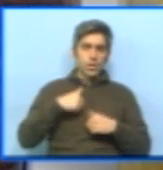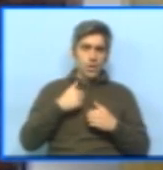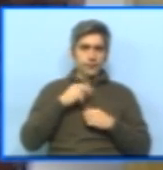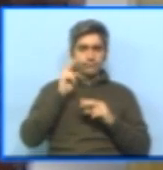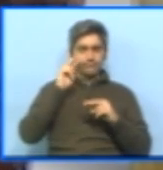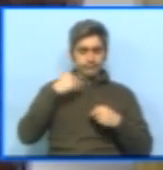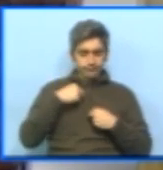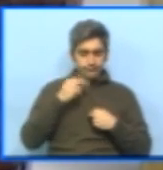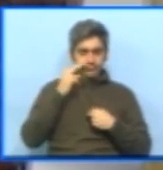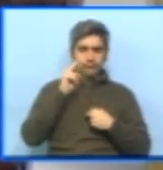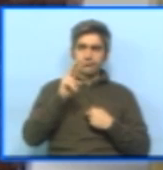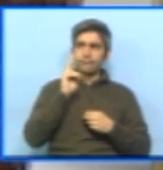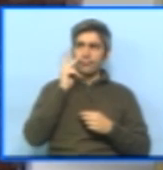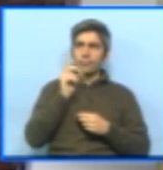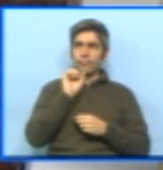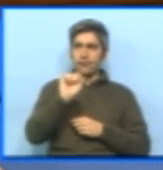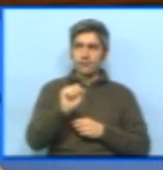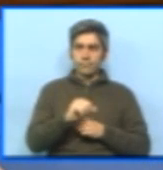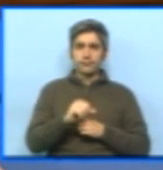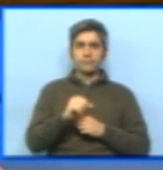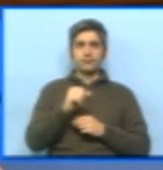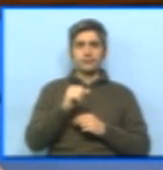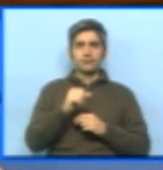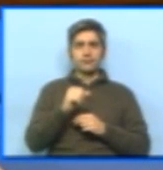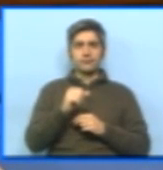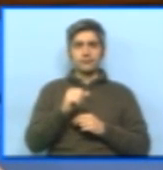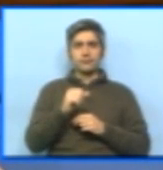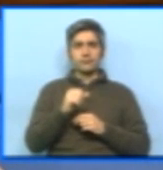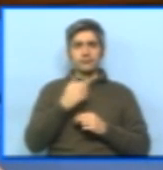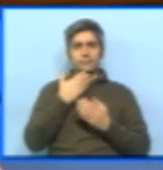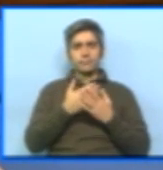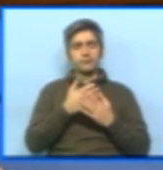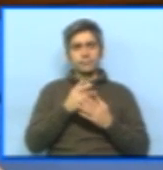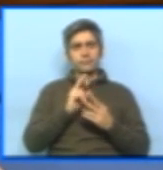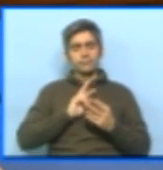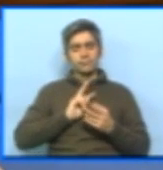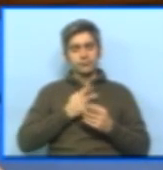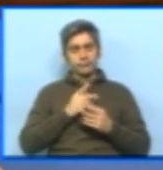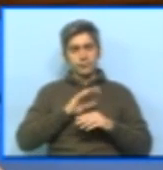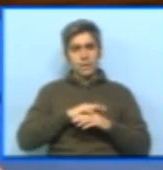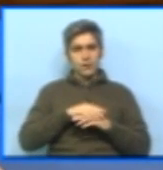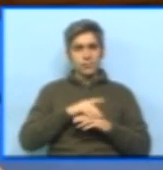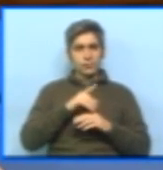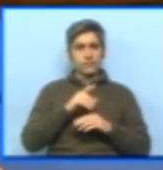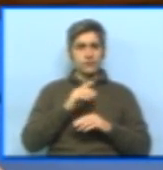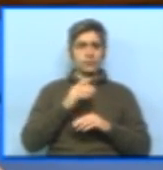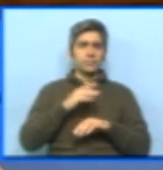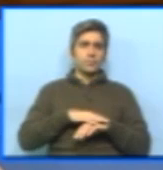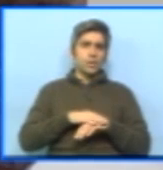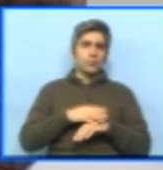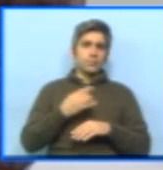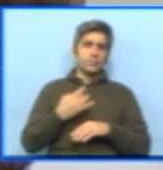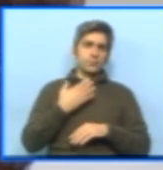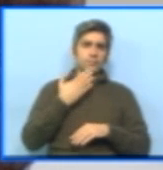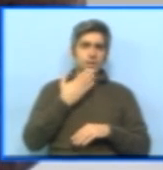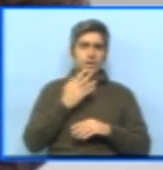olhar para a sua vida e muitas vezes até chegar à conversão, até pelo sacramento da penitência, que é algo que é